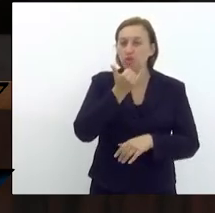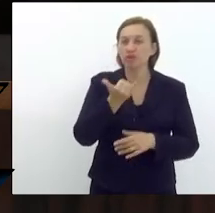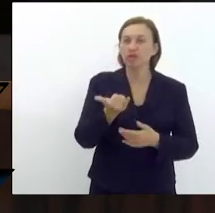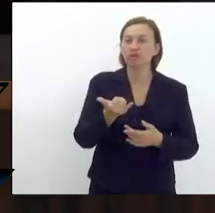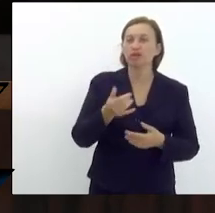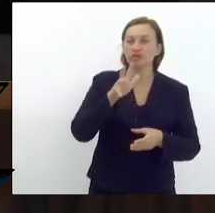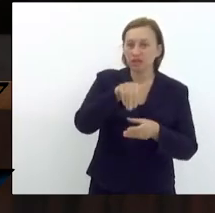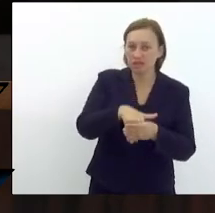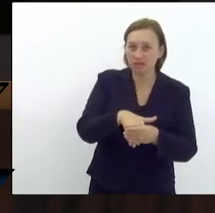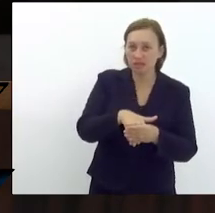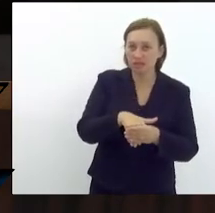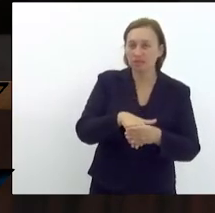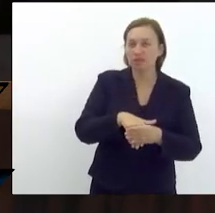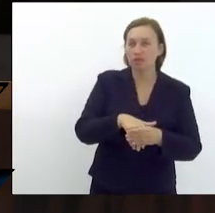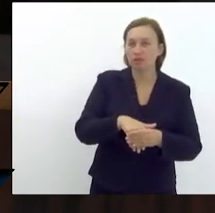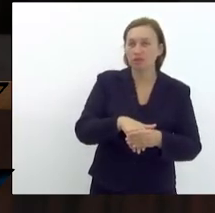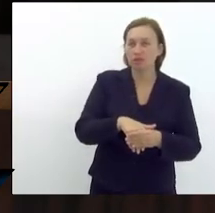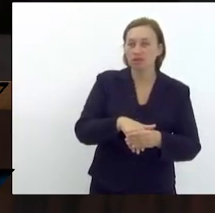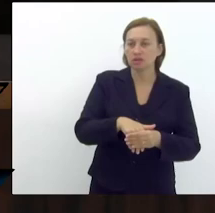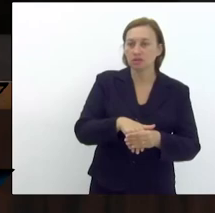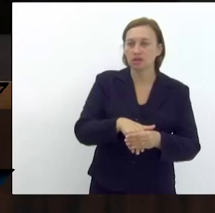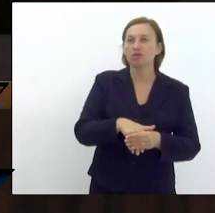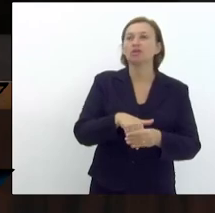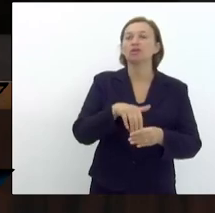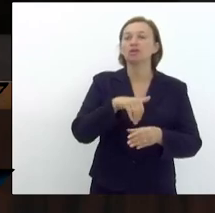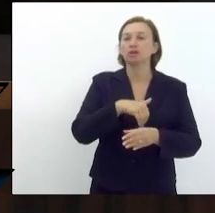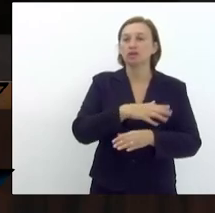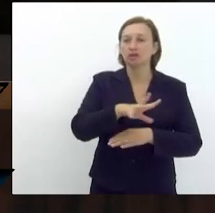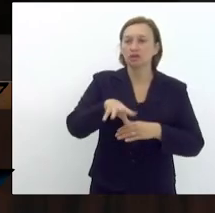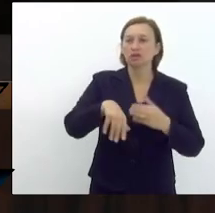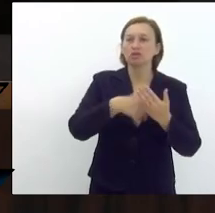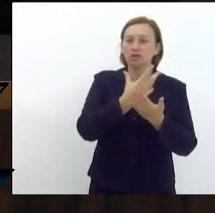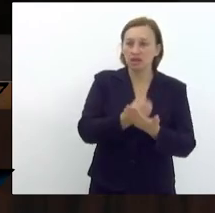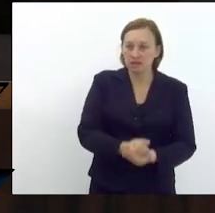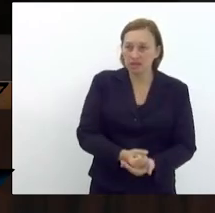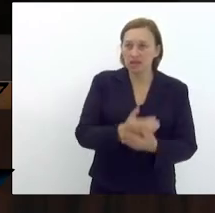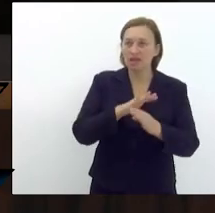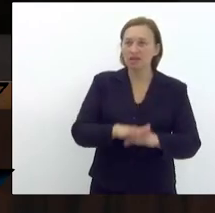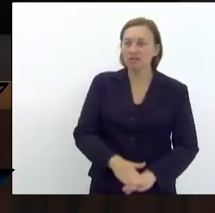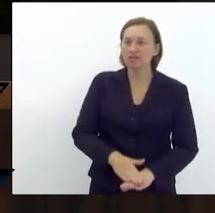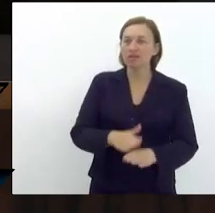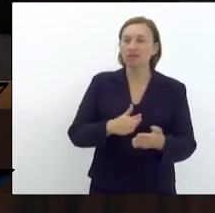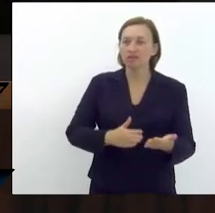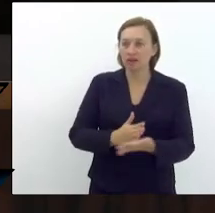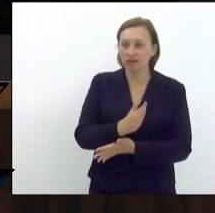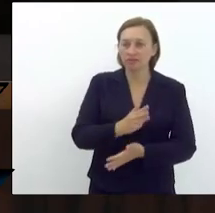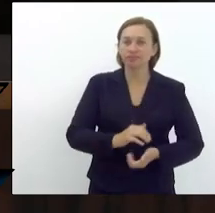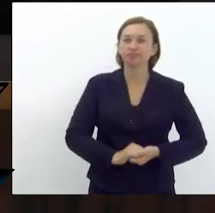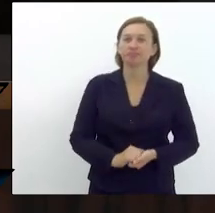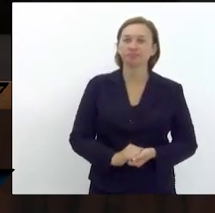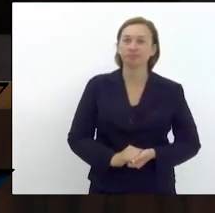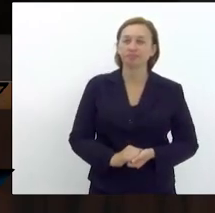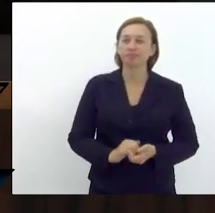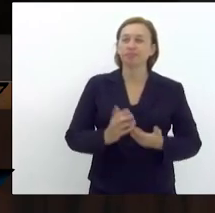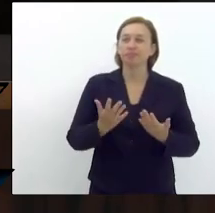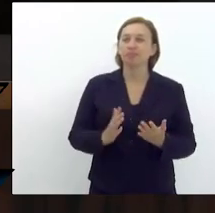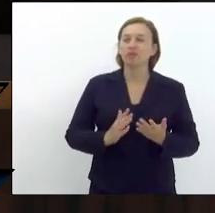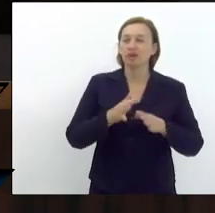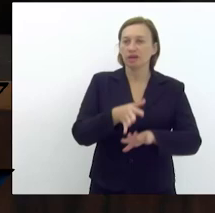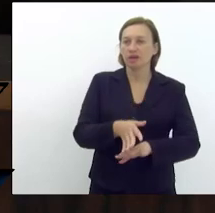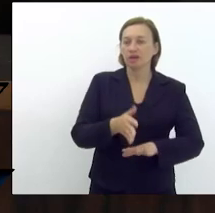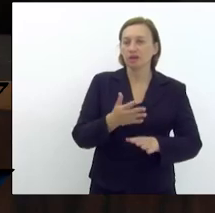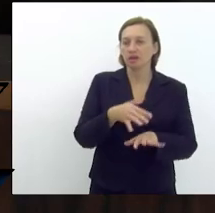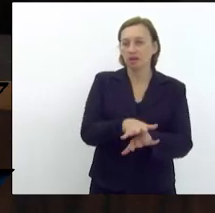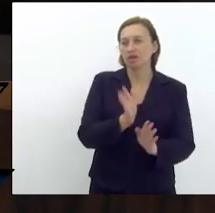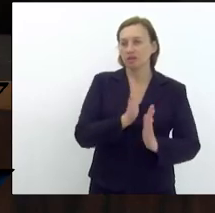votação em votação os professores que aprovam permaneçam Como estão aprovado requer a inclusão